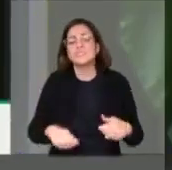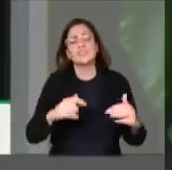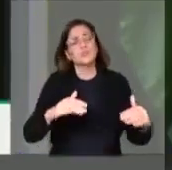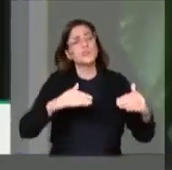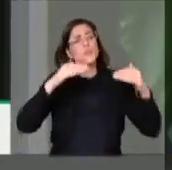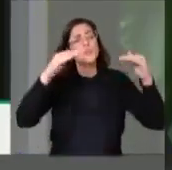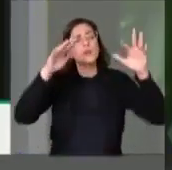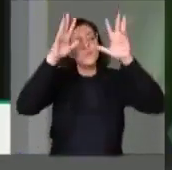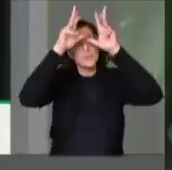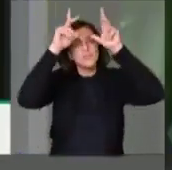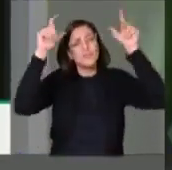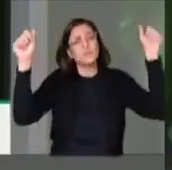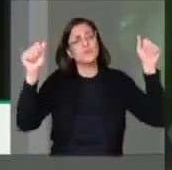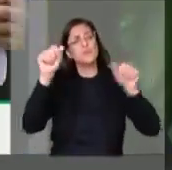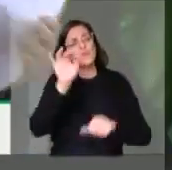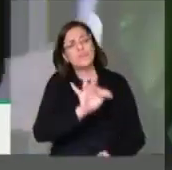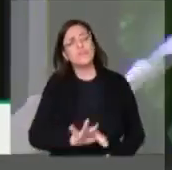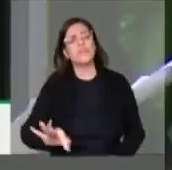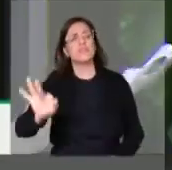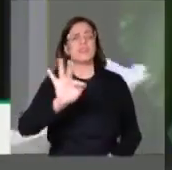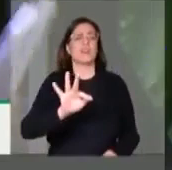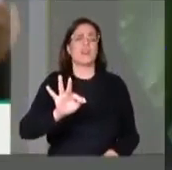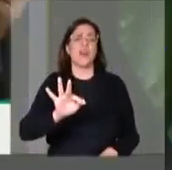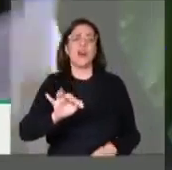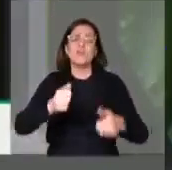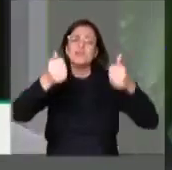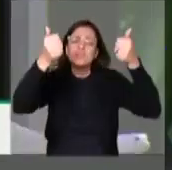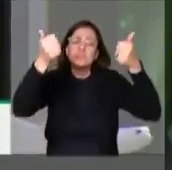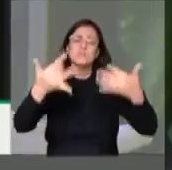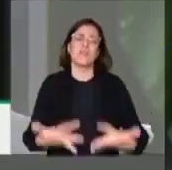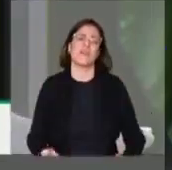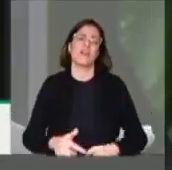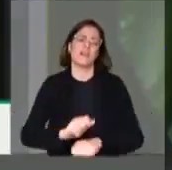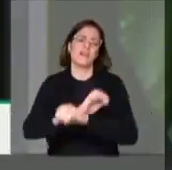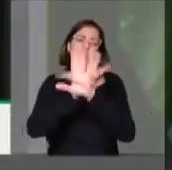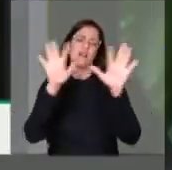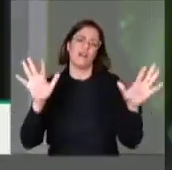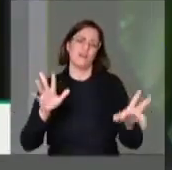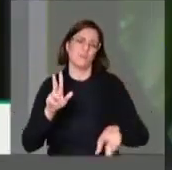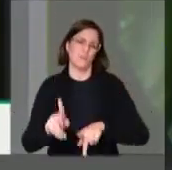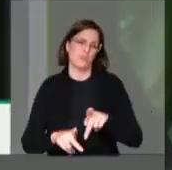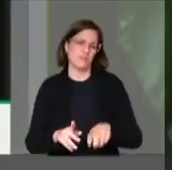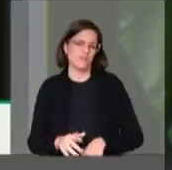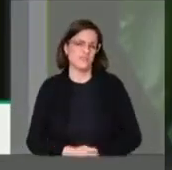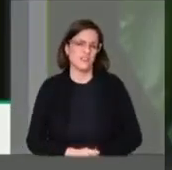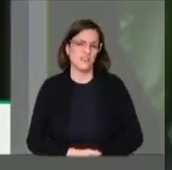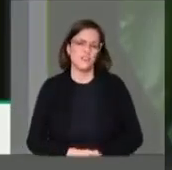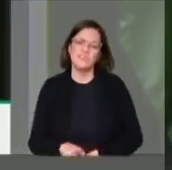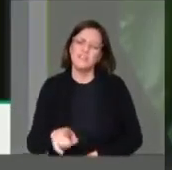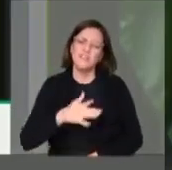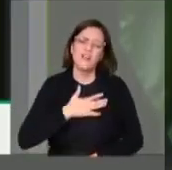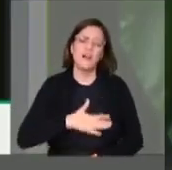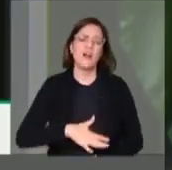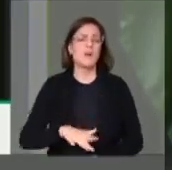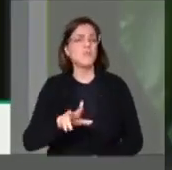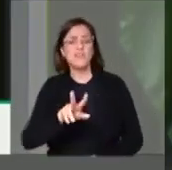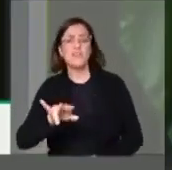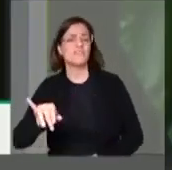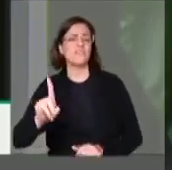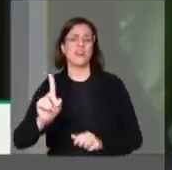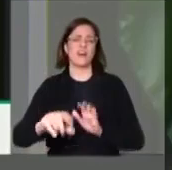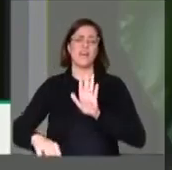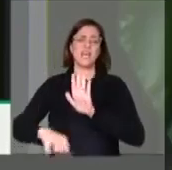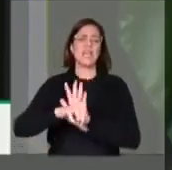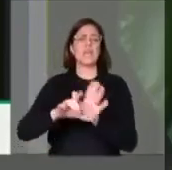Streck, do Supremo Tribunal Federal vir a público para explicar à população que não haverá soltura de